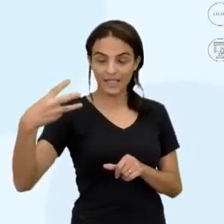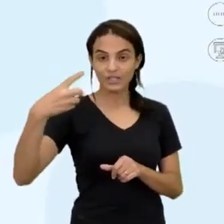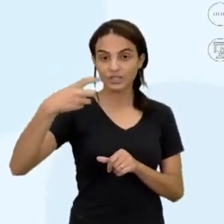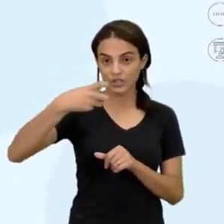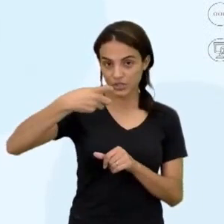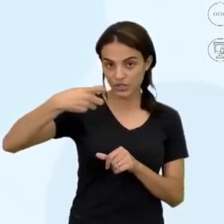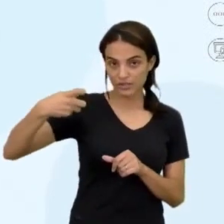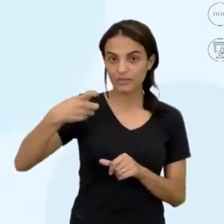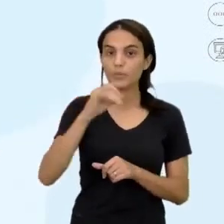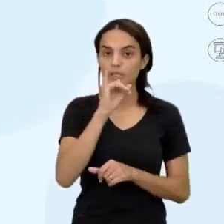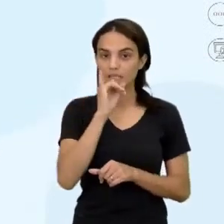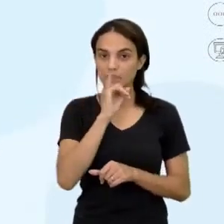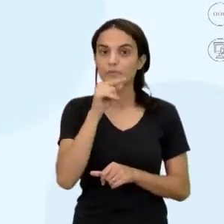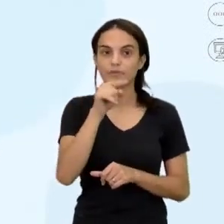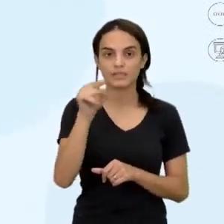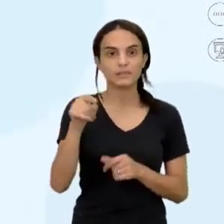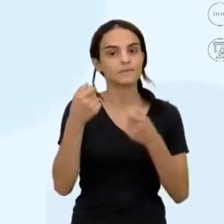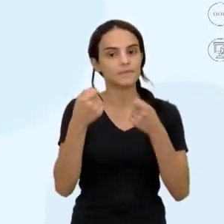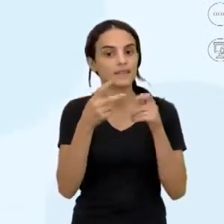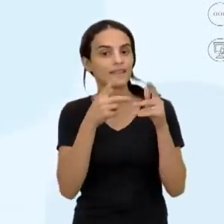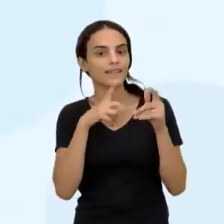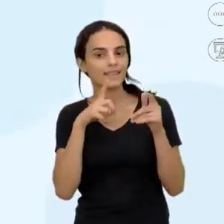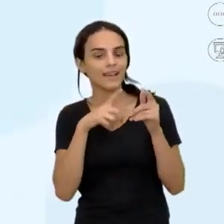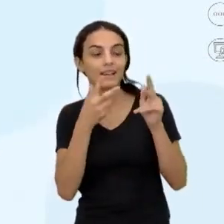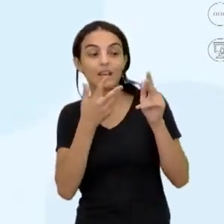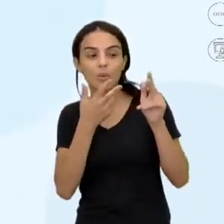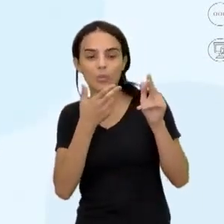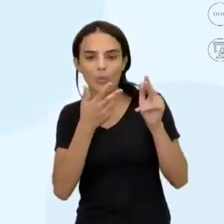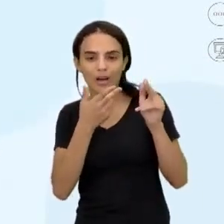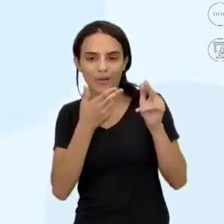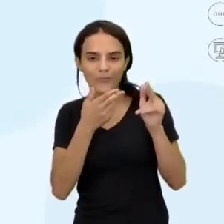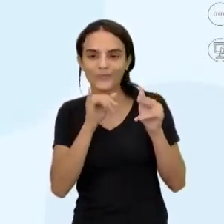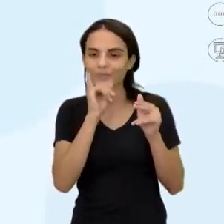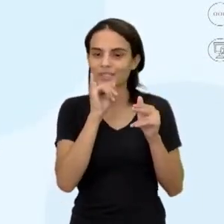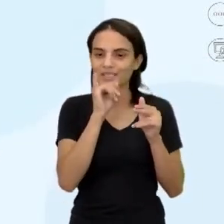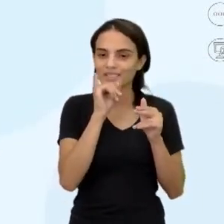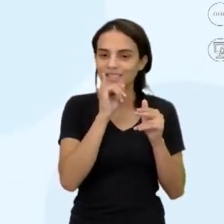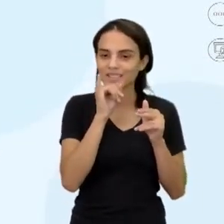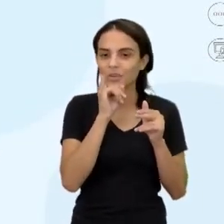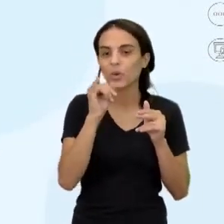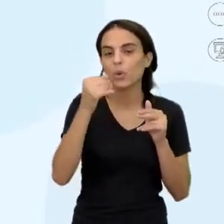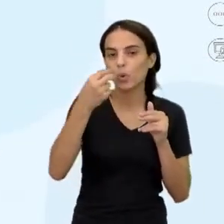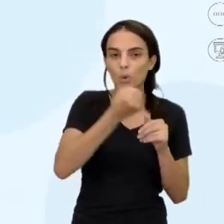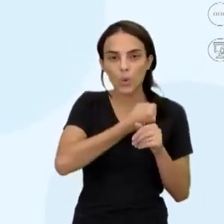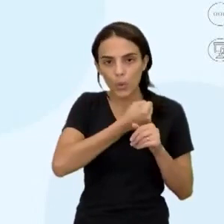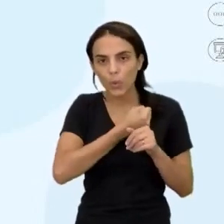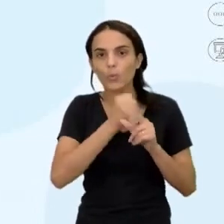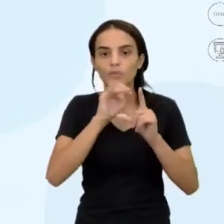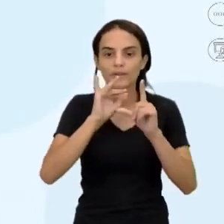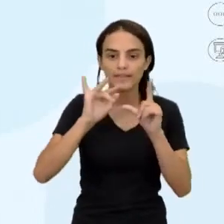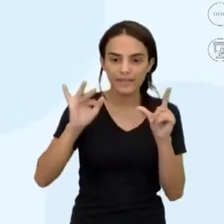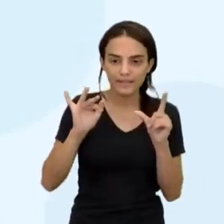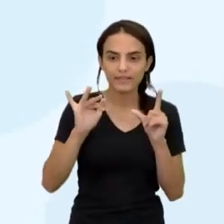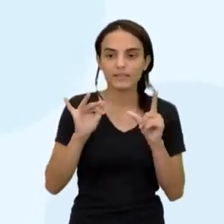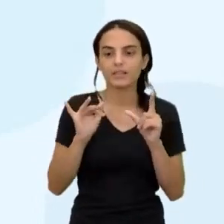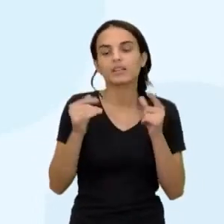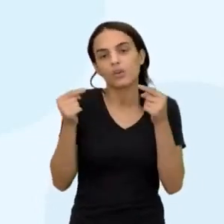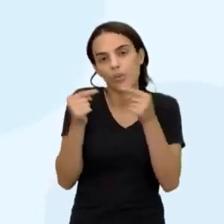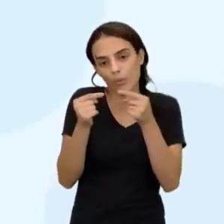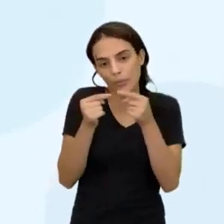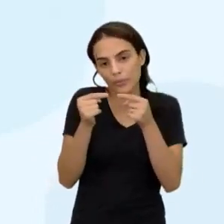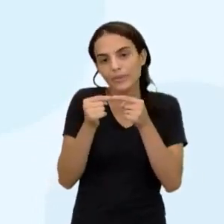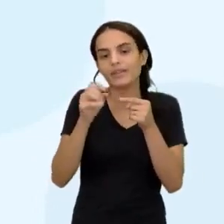então você tendo uma igualdade entre letras, né, operações e números, você vai ter então uma